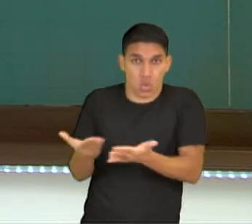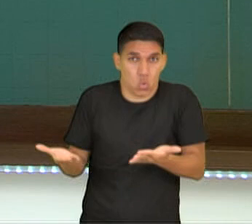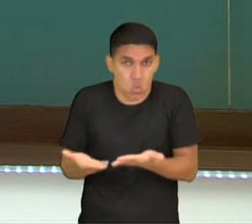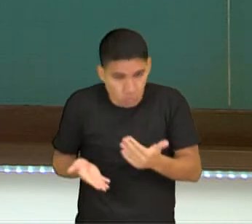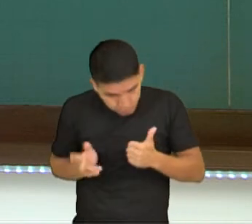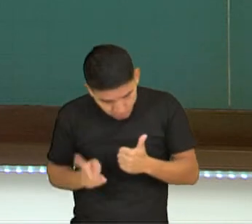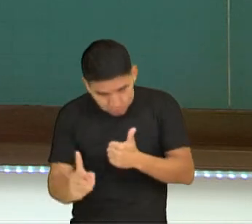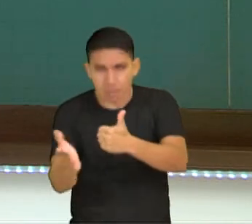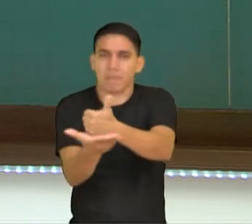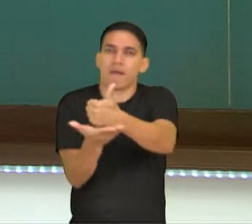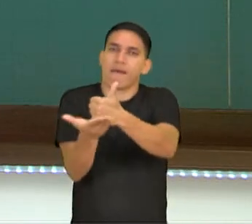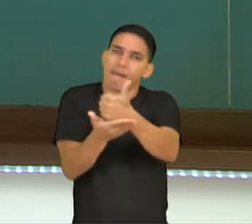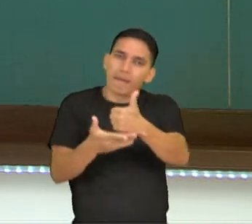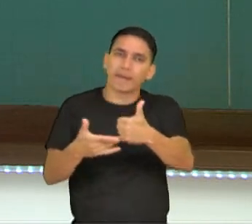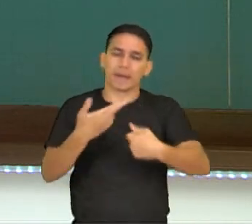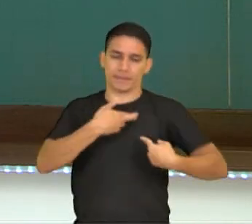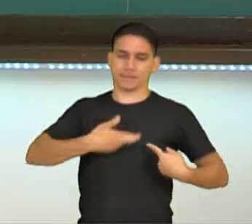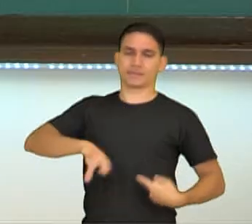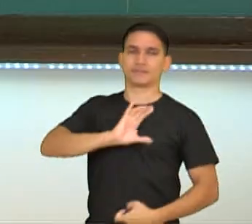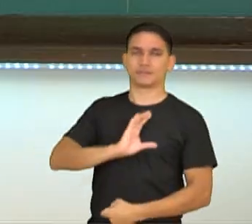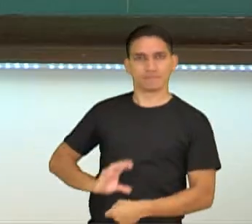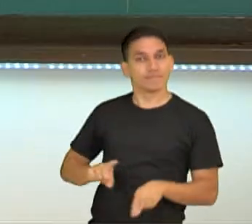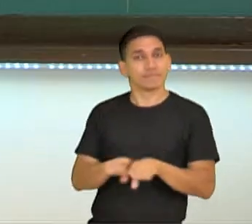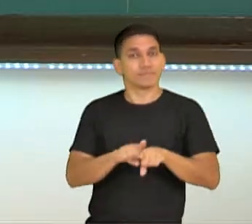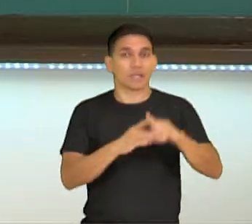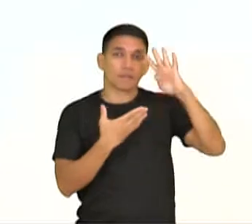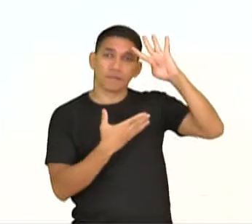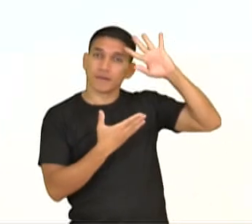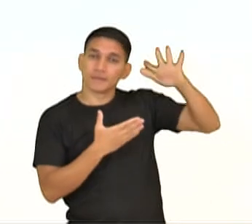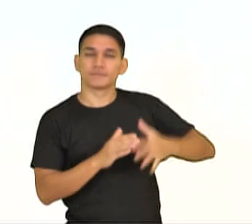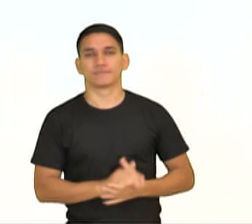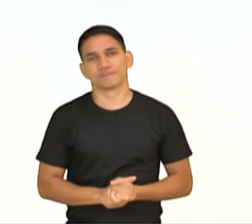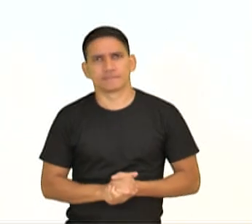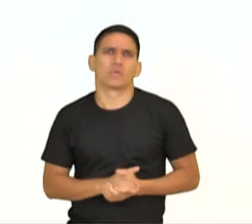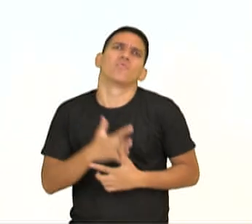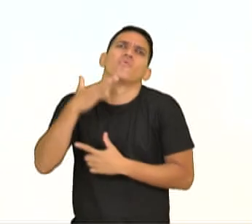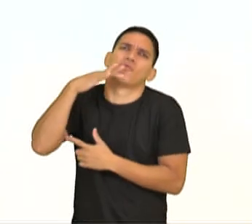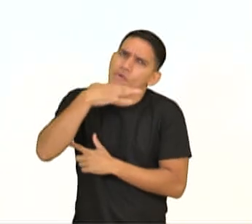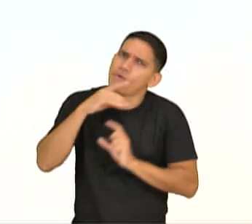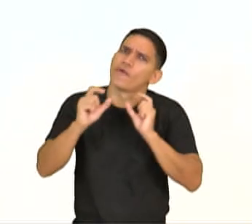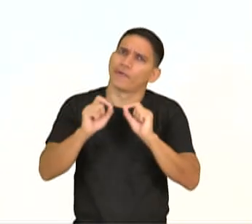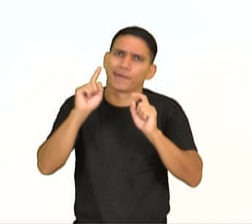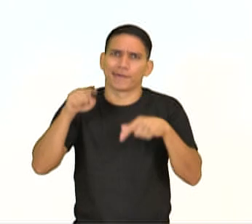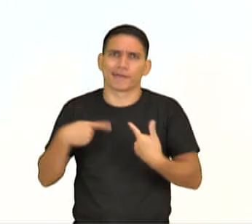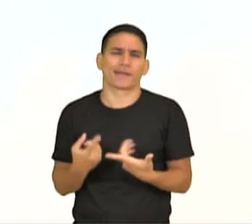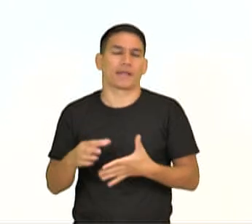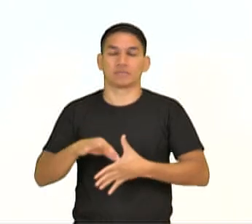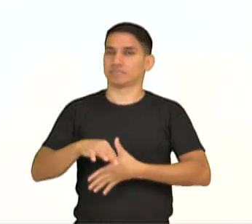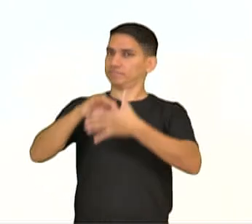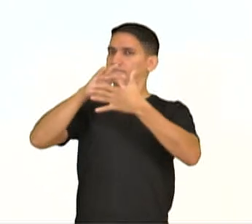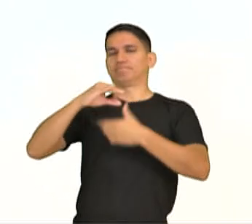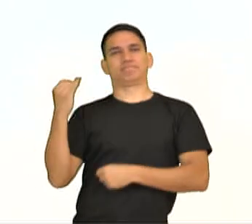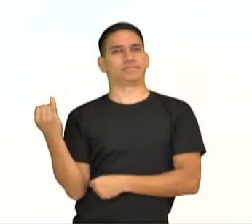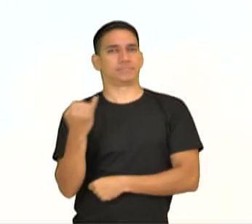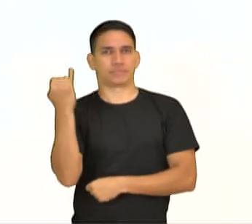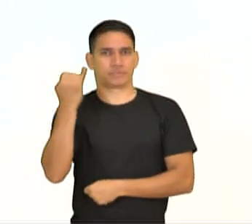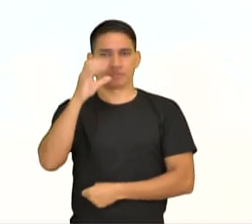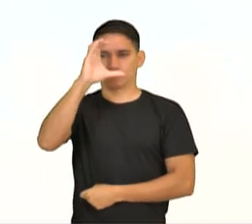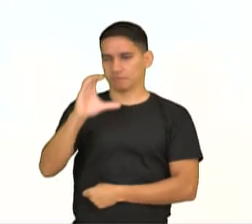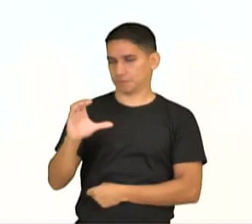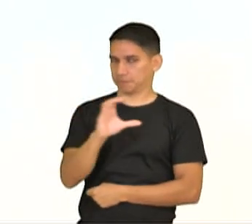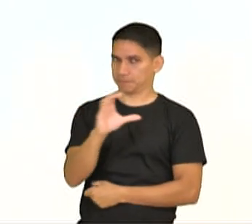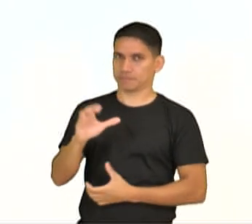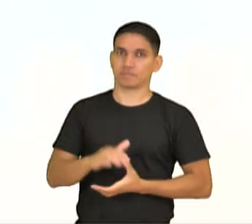para a religiosidade cristã quanto para a filosofia. E, obviamente, se tornou uma autoridade da Igreja Católica. Então,